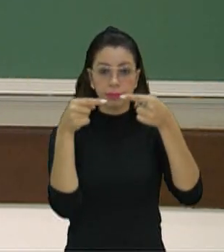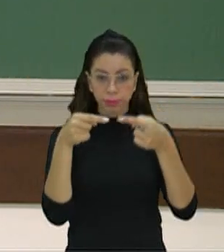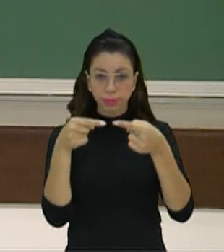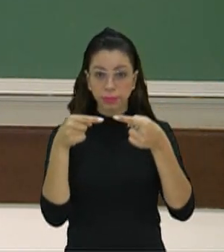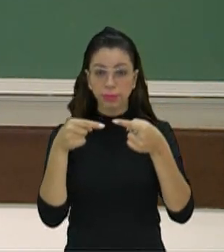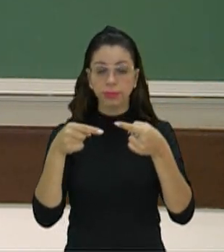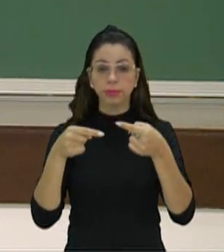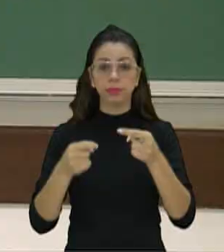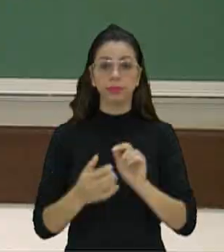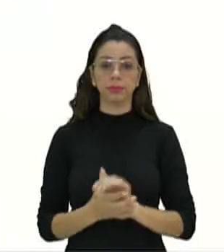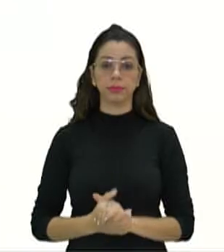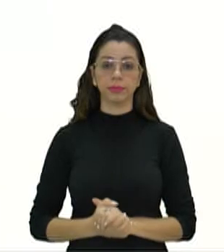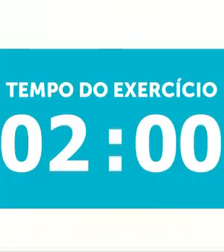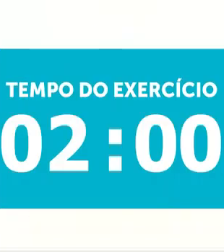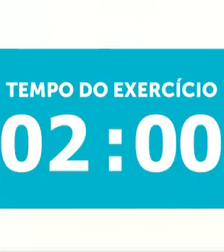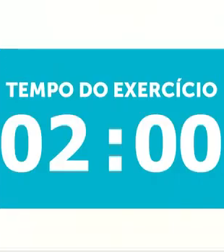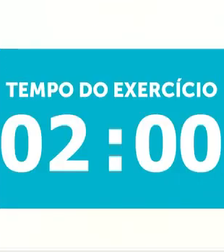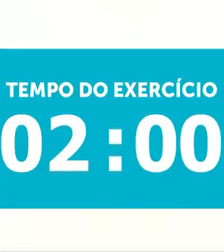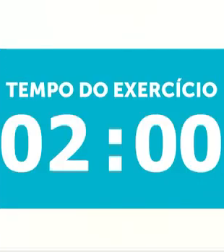suas imagens. Vamos lá.